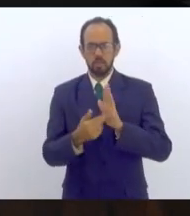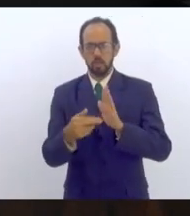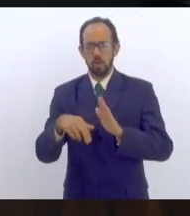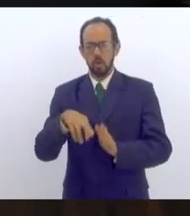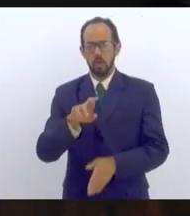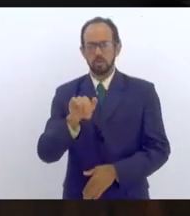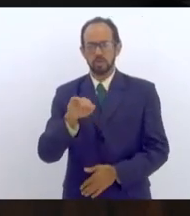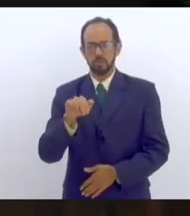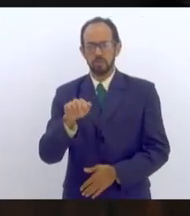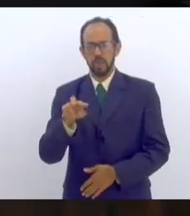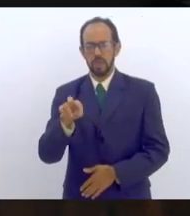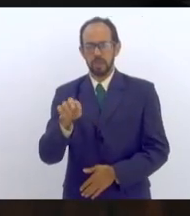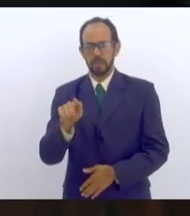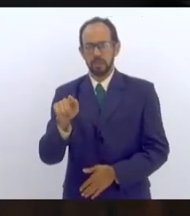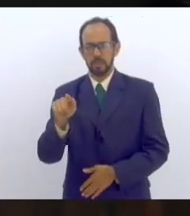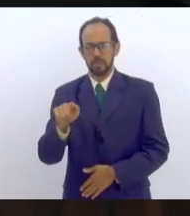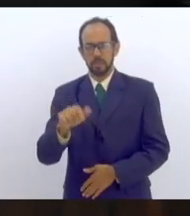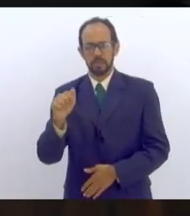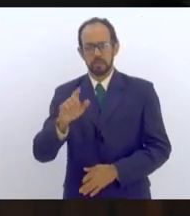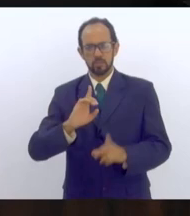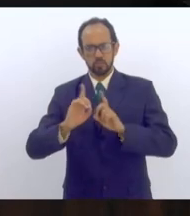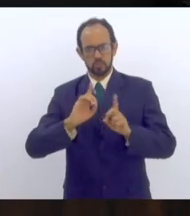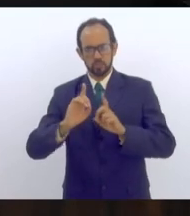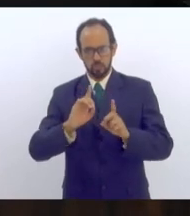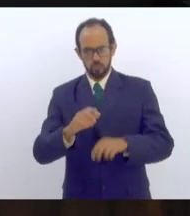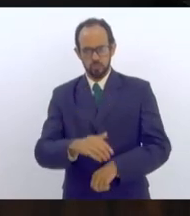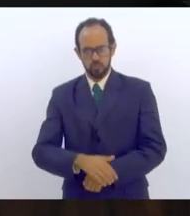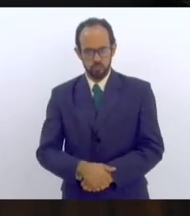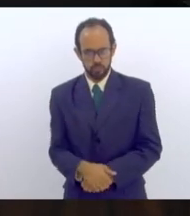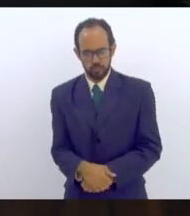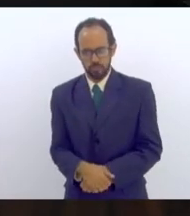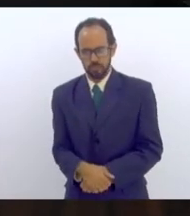Reis. Em discussão.